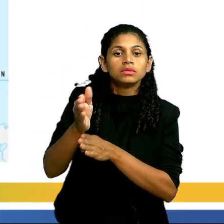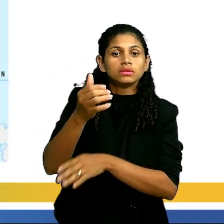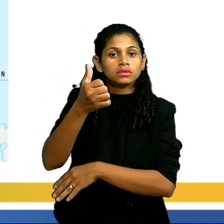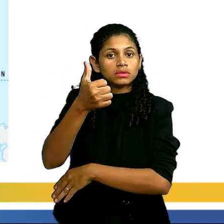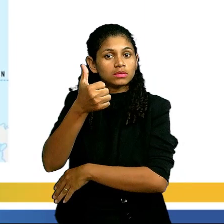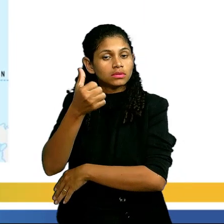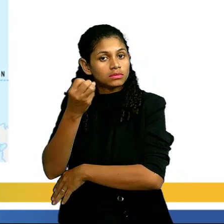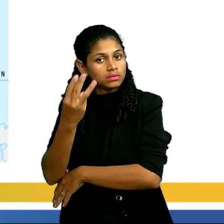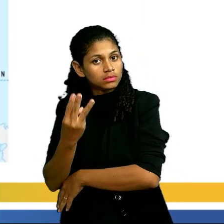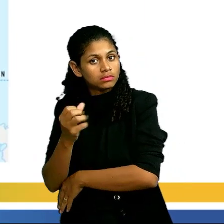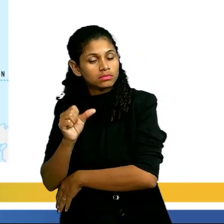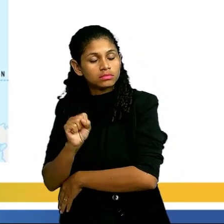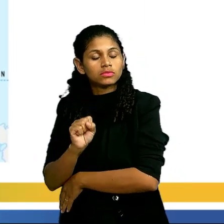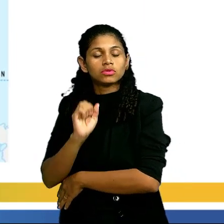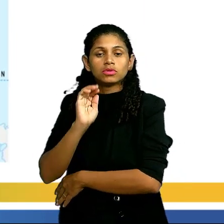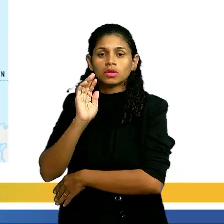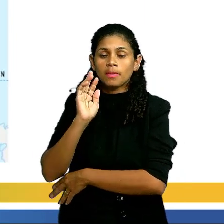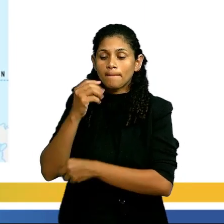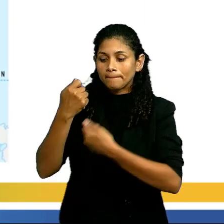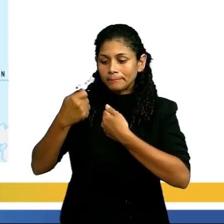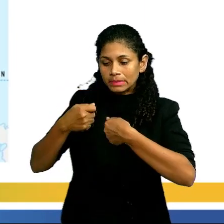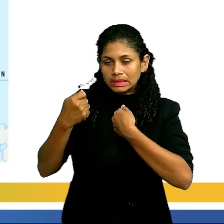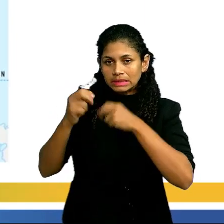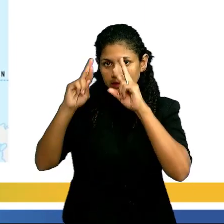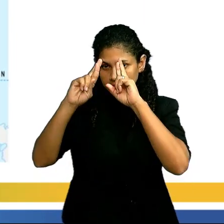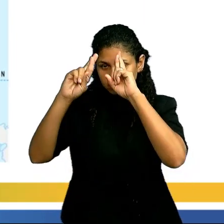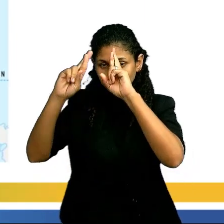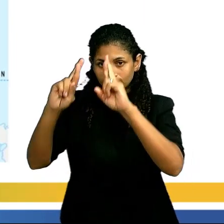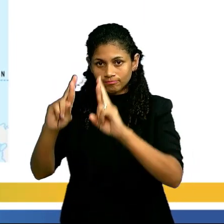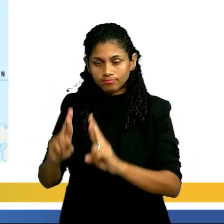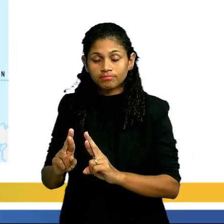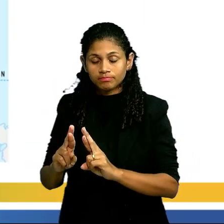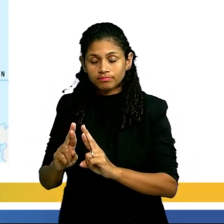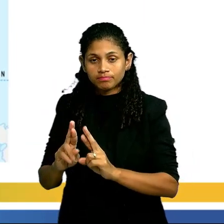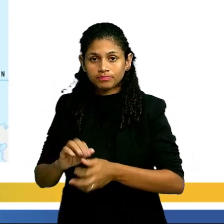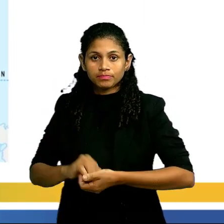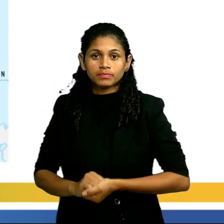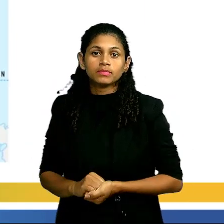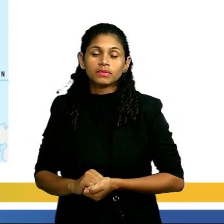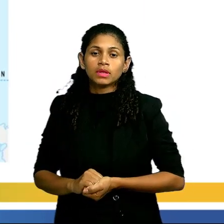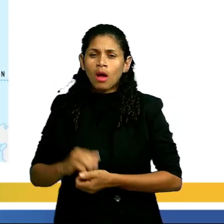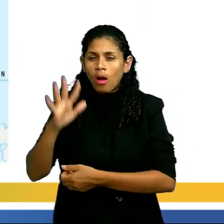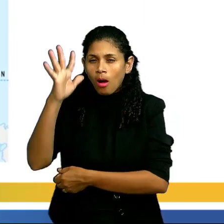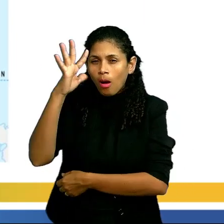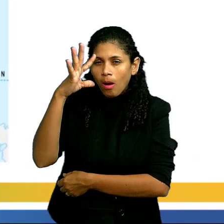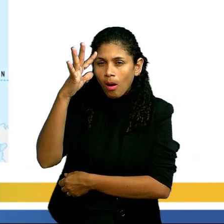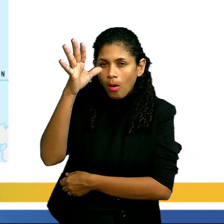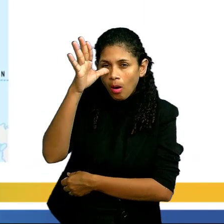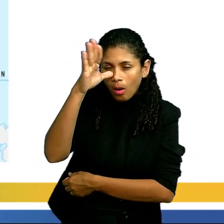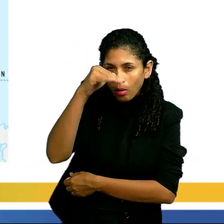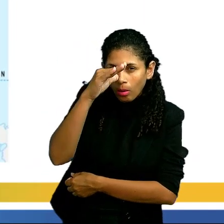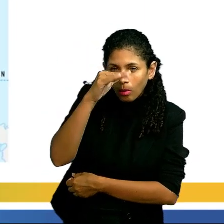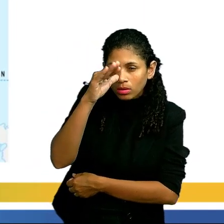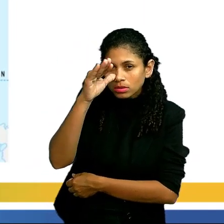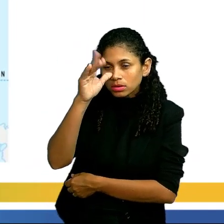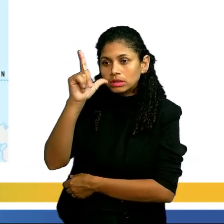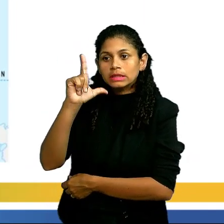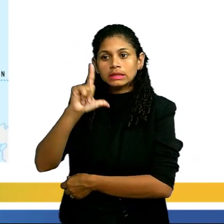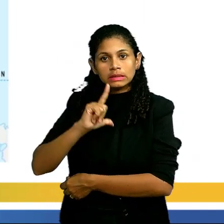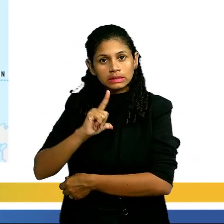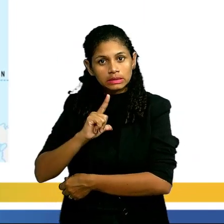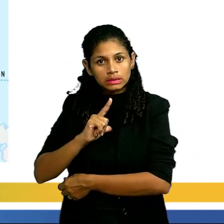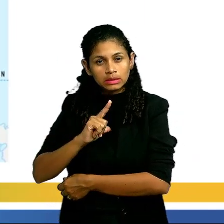respeitado. Uma curiosidade, houve um general americano que teve a brilhante ideia de acabar com o conflito, né,